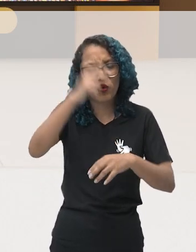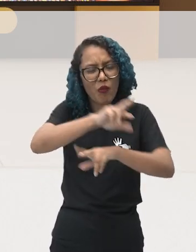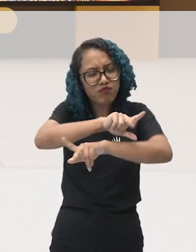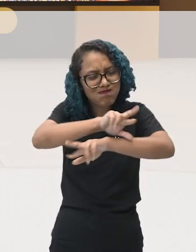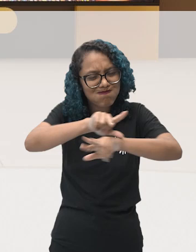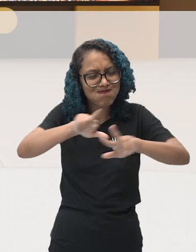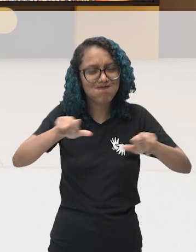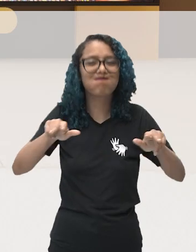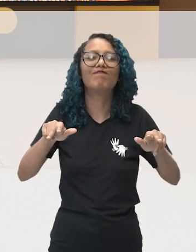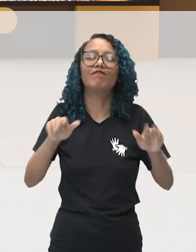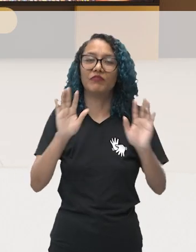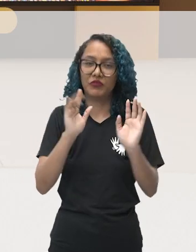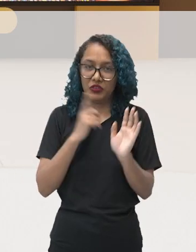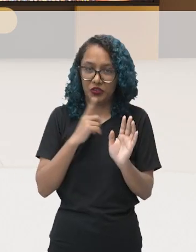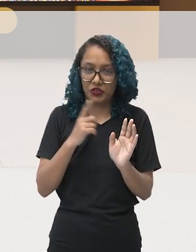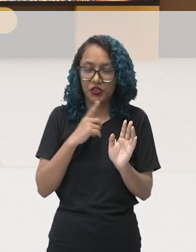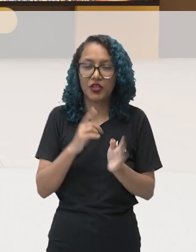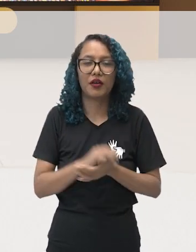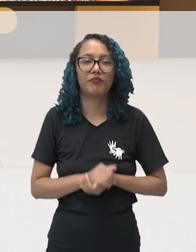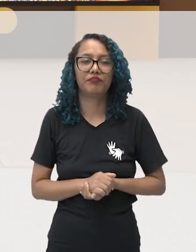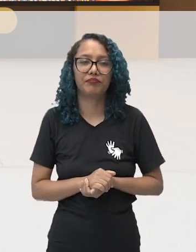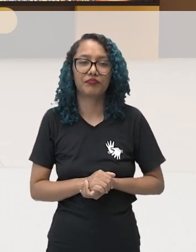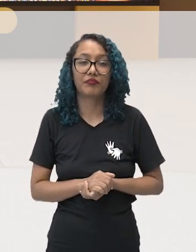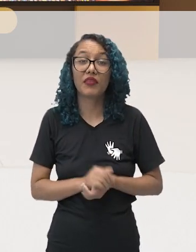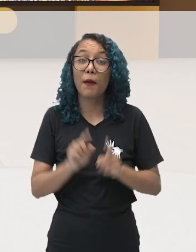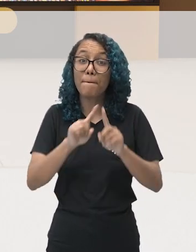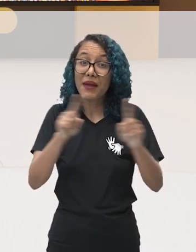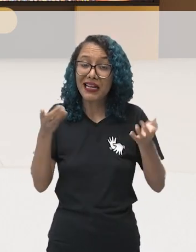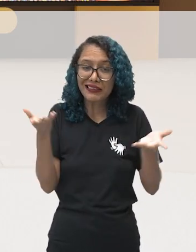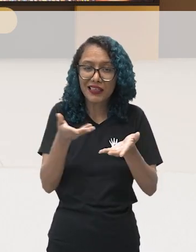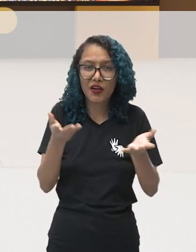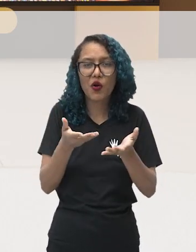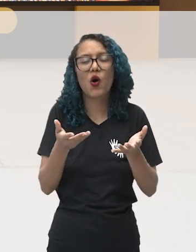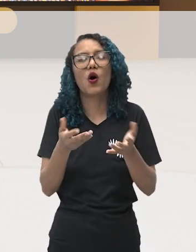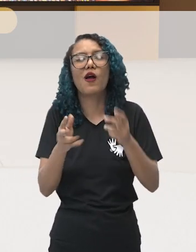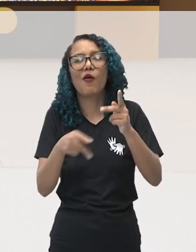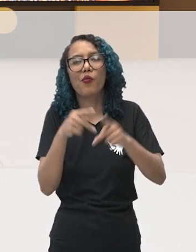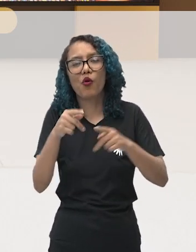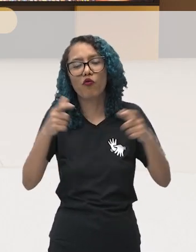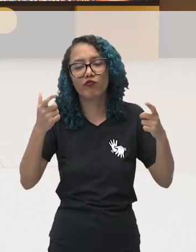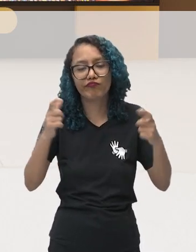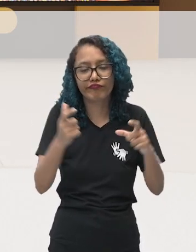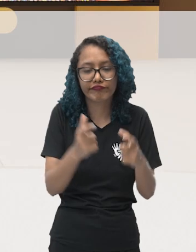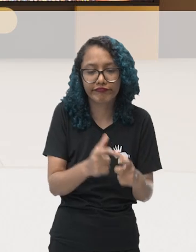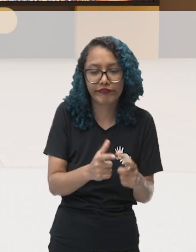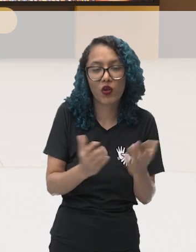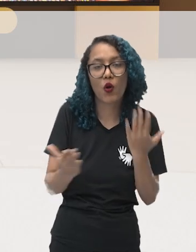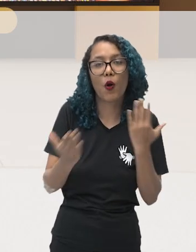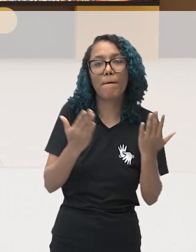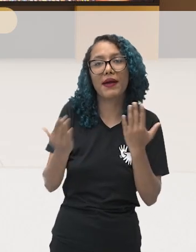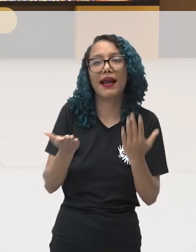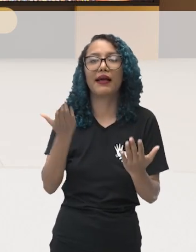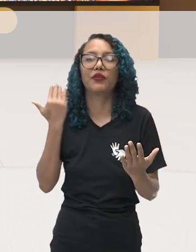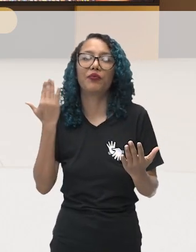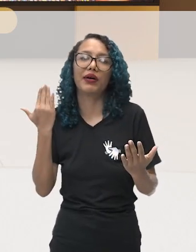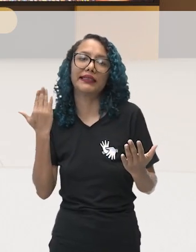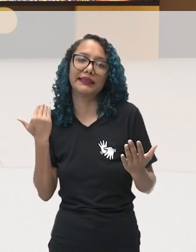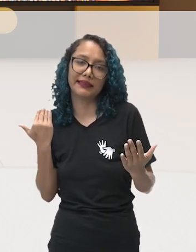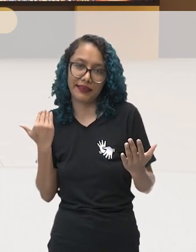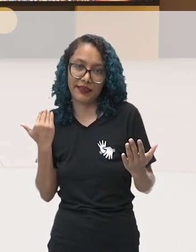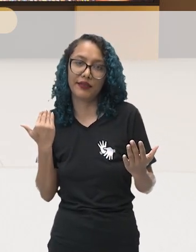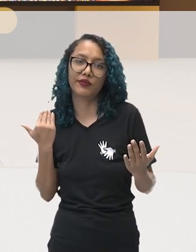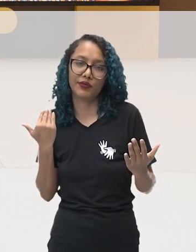na atualidade, restam poucas etnias do que outrora foi antes da chegada dos europeus. Mas